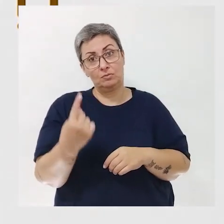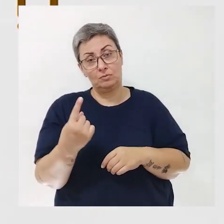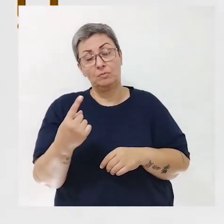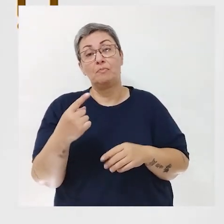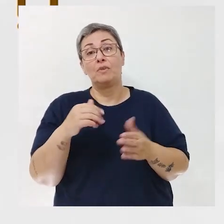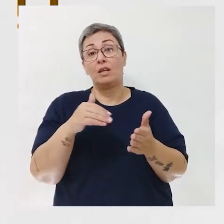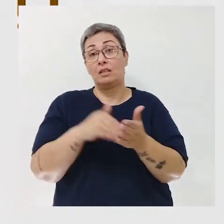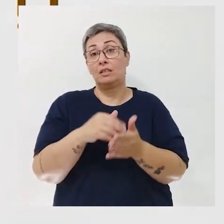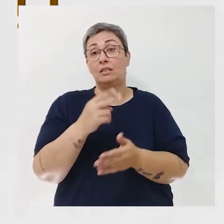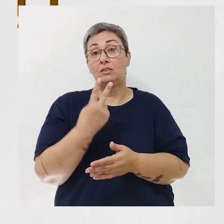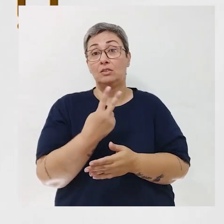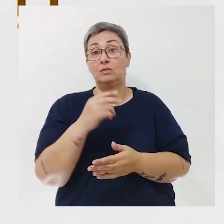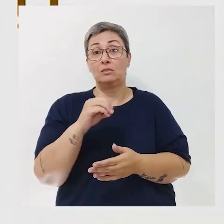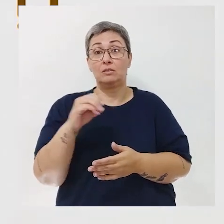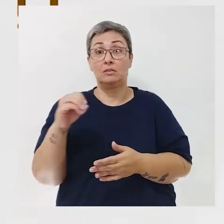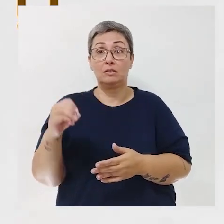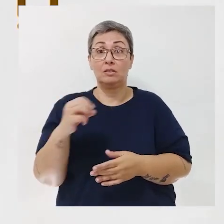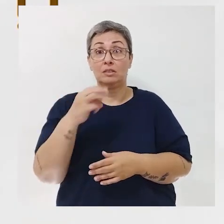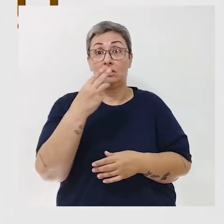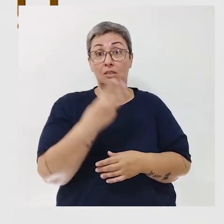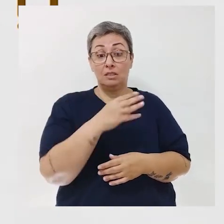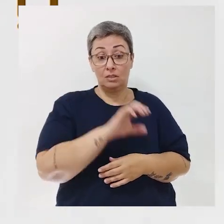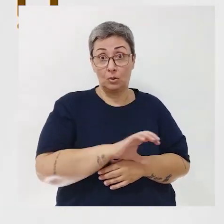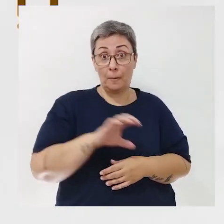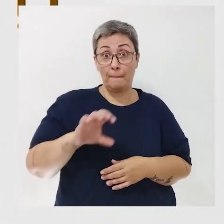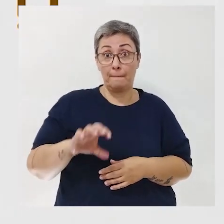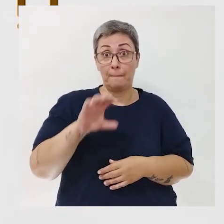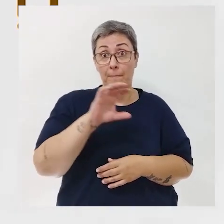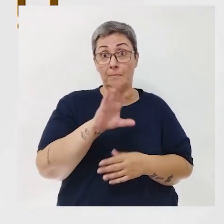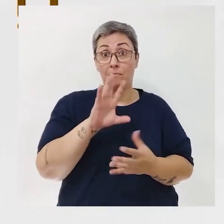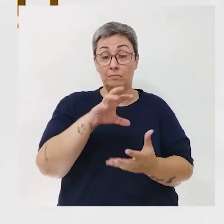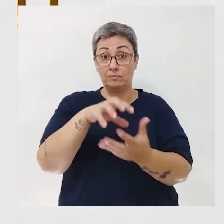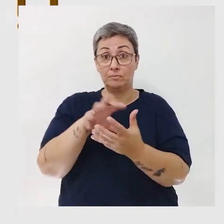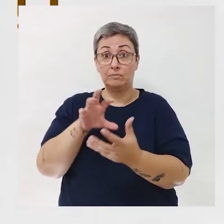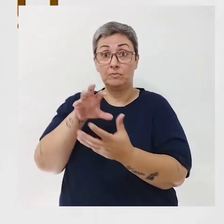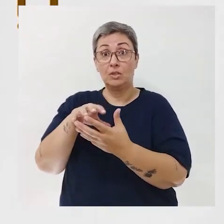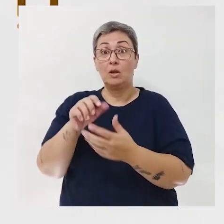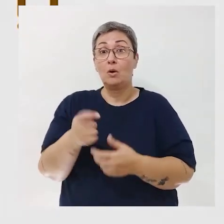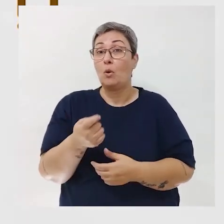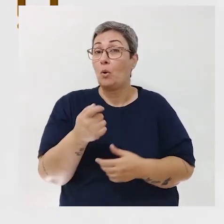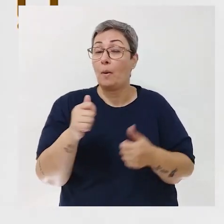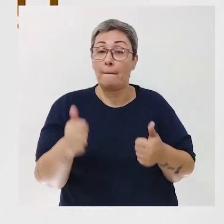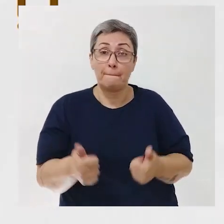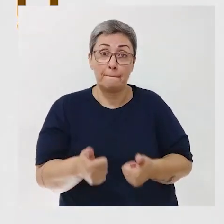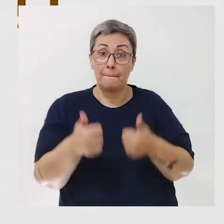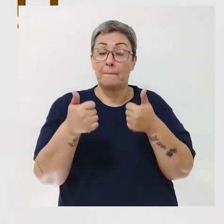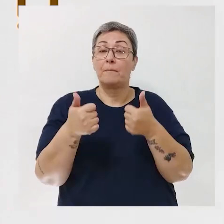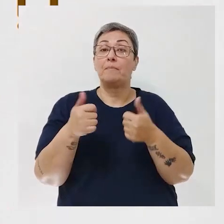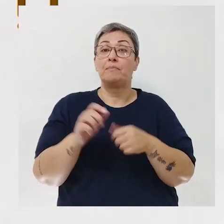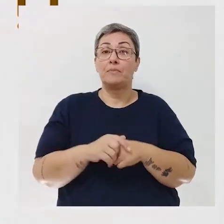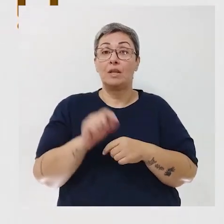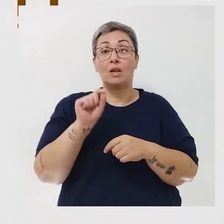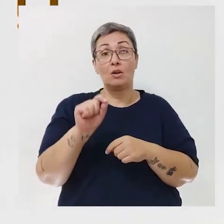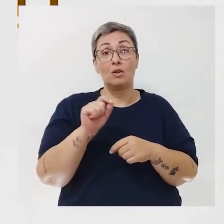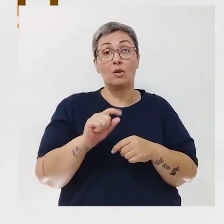1991. Até 2000, essas 3 regiões concentraram as poucas melhorias que a rede teve. A rede de esgoto